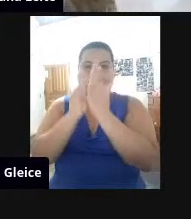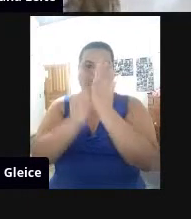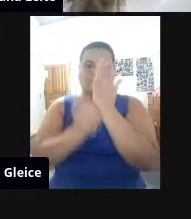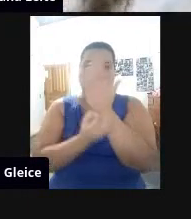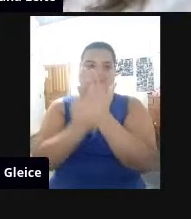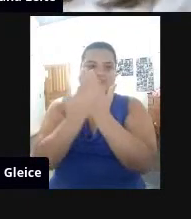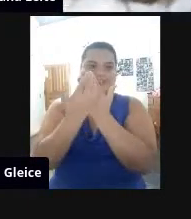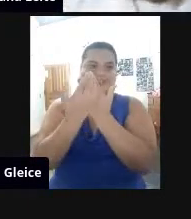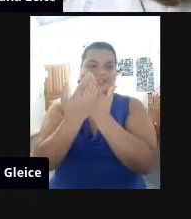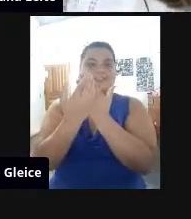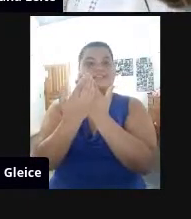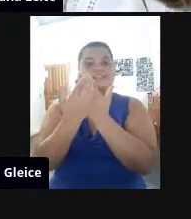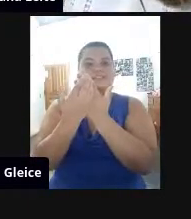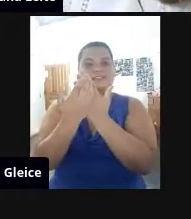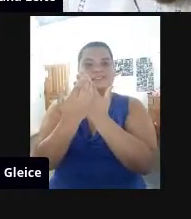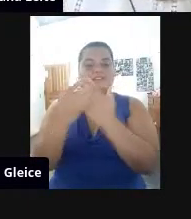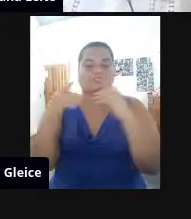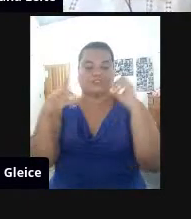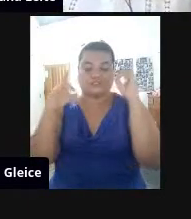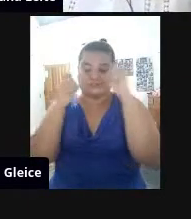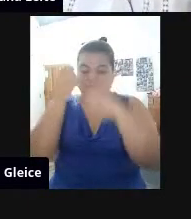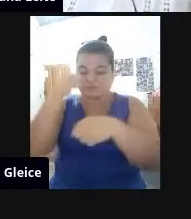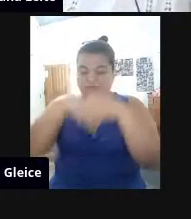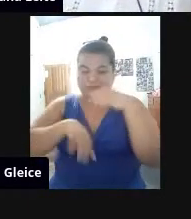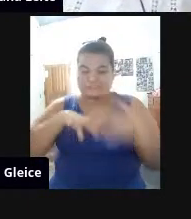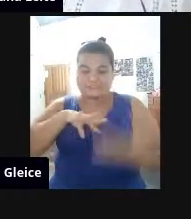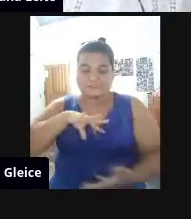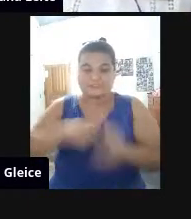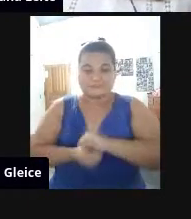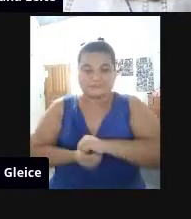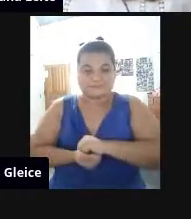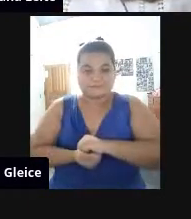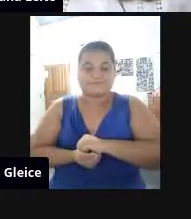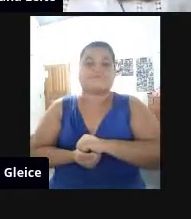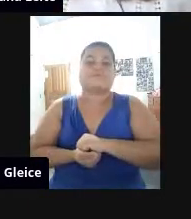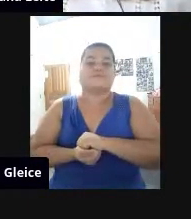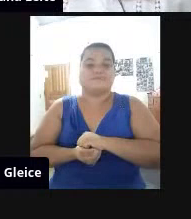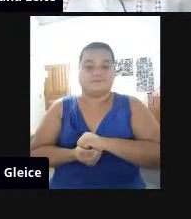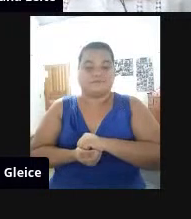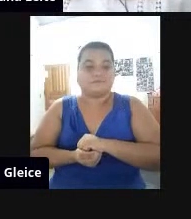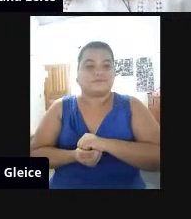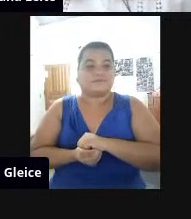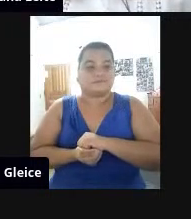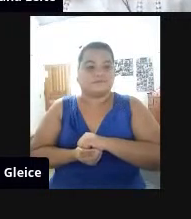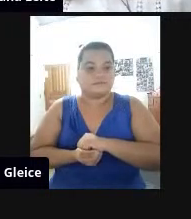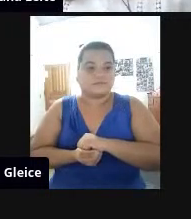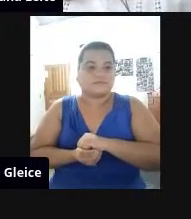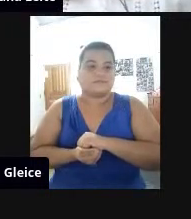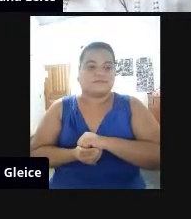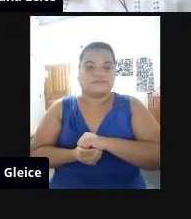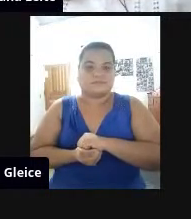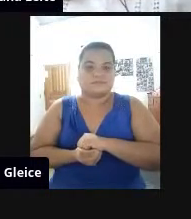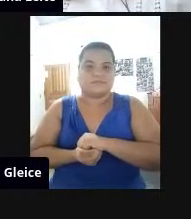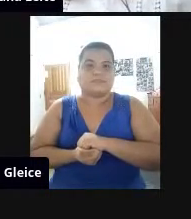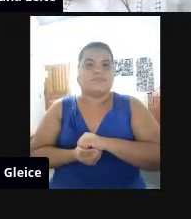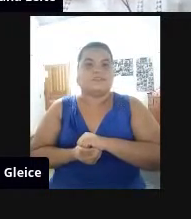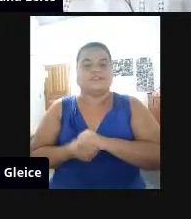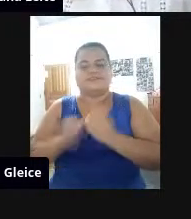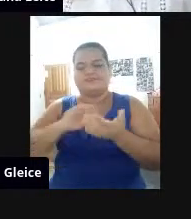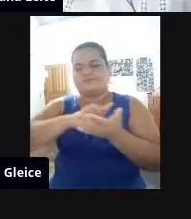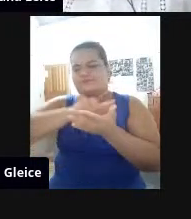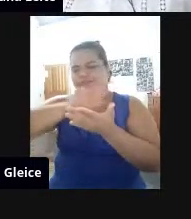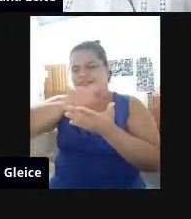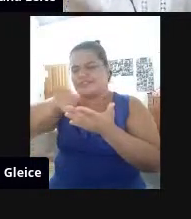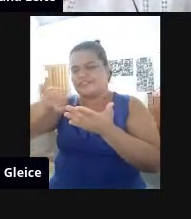de difícil digestão, tem uma quantidade grande de antinutrientes, né, de fitatos, oxalatos, são substâncias